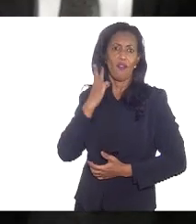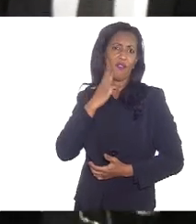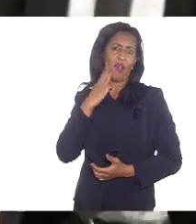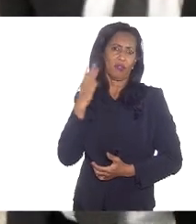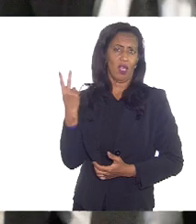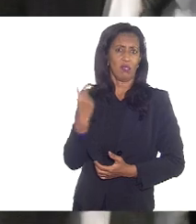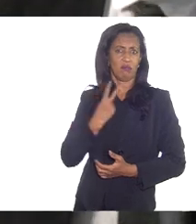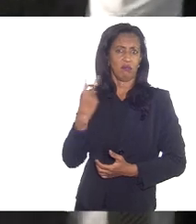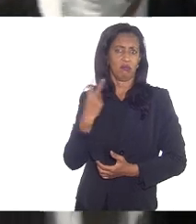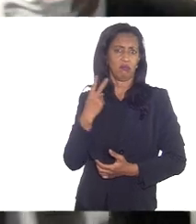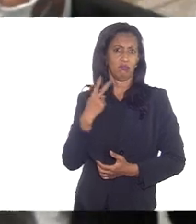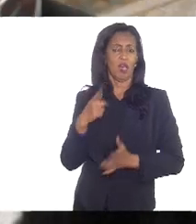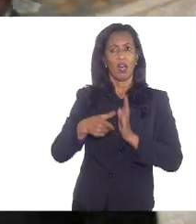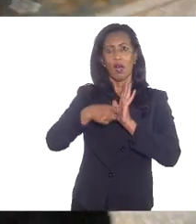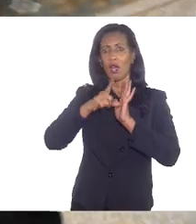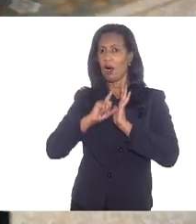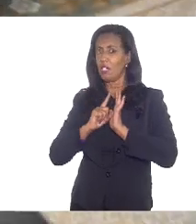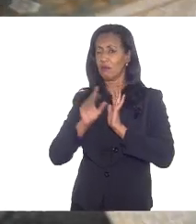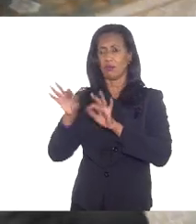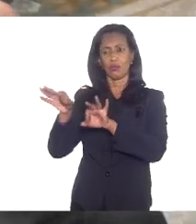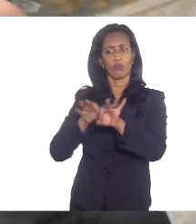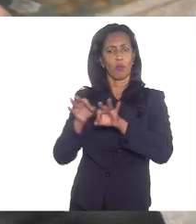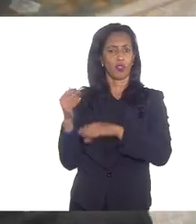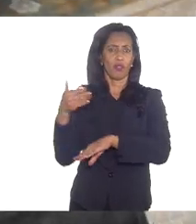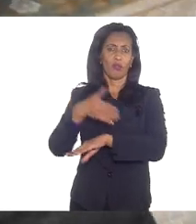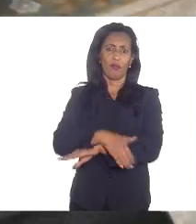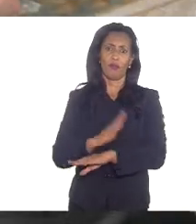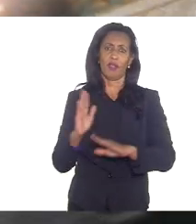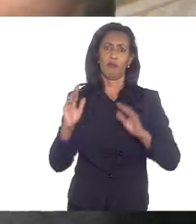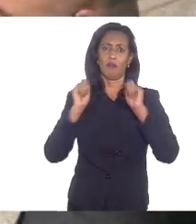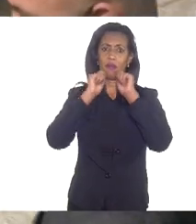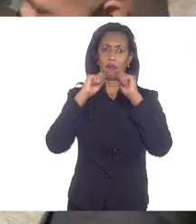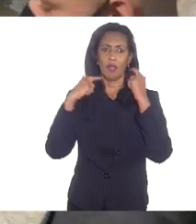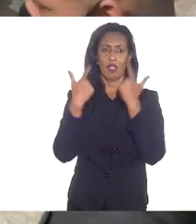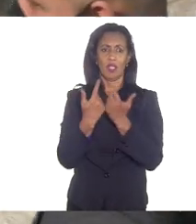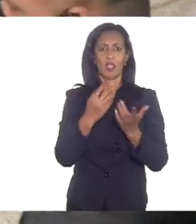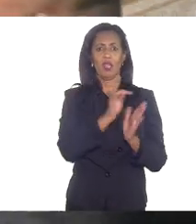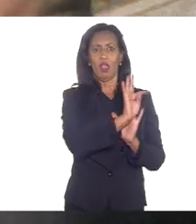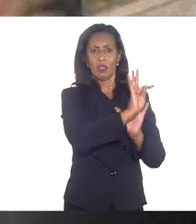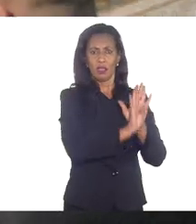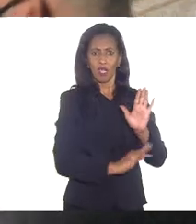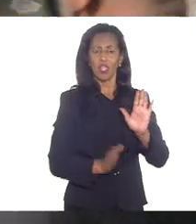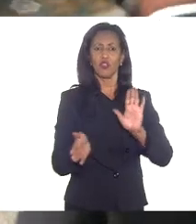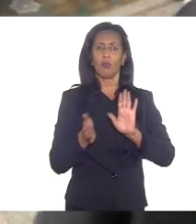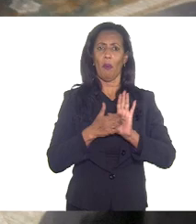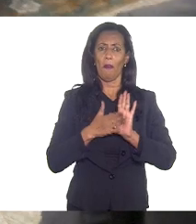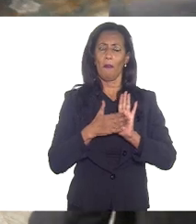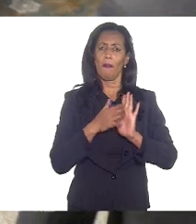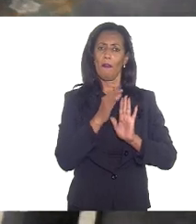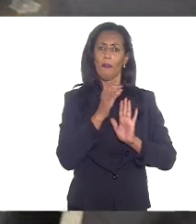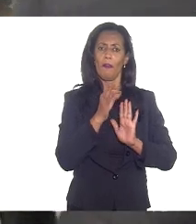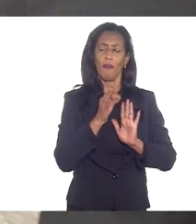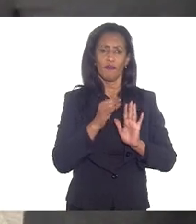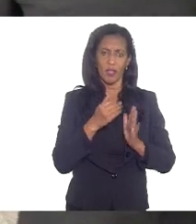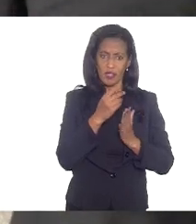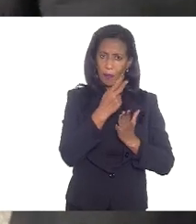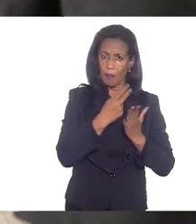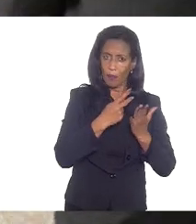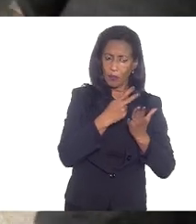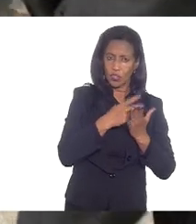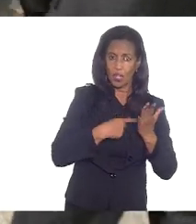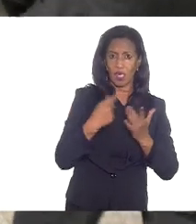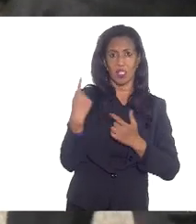participamos da discussão desse projeto antes dele ser enviado à casa. A gente teve acesso à redação, fez propostas e acompanhou esse debate que a gente